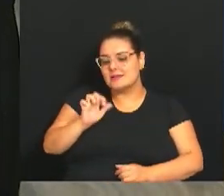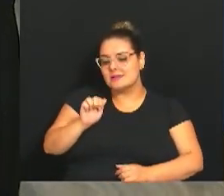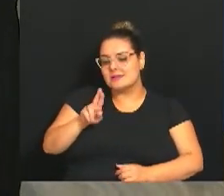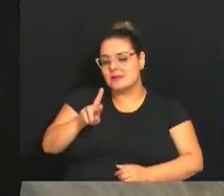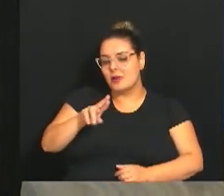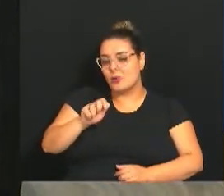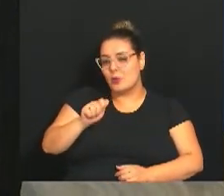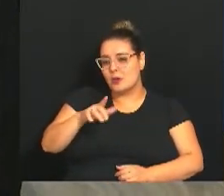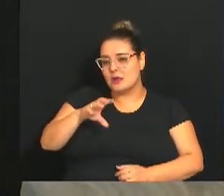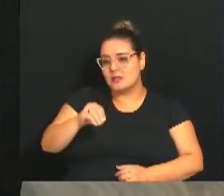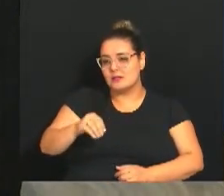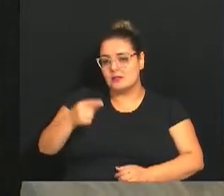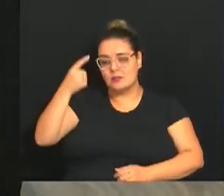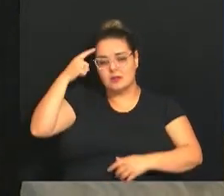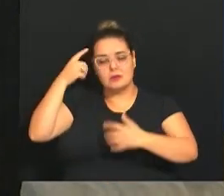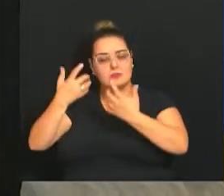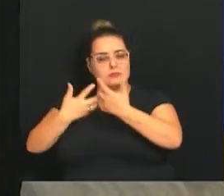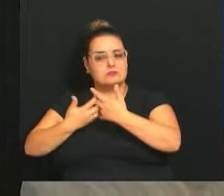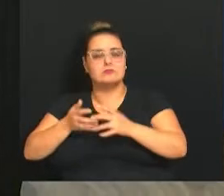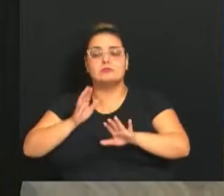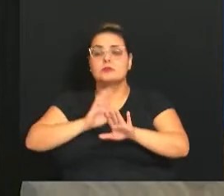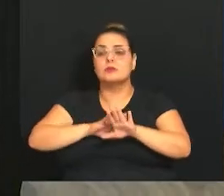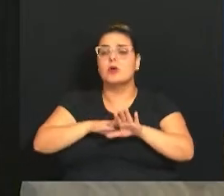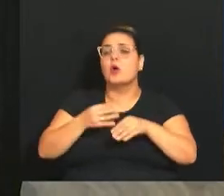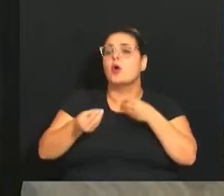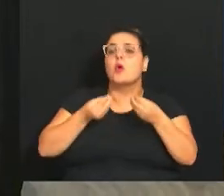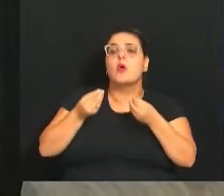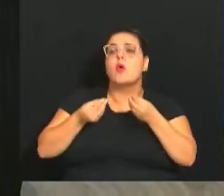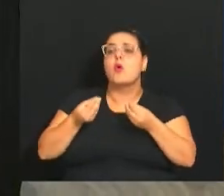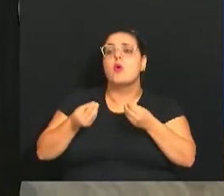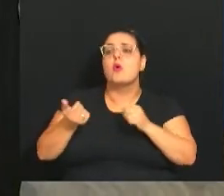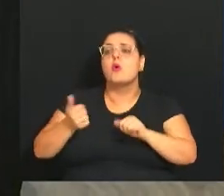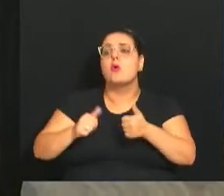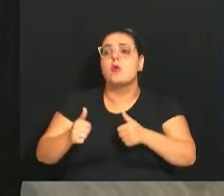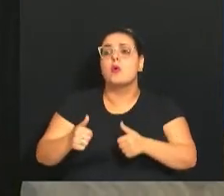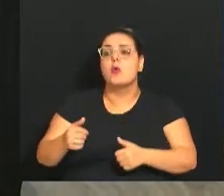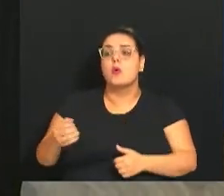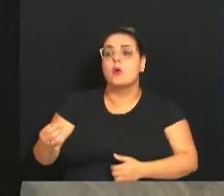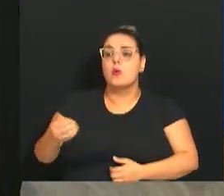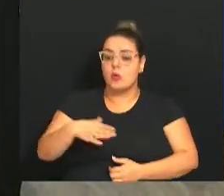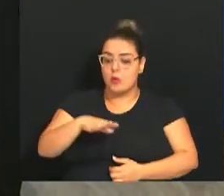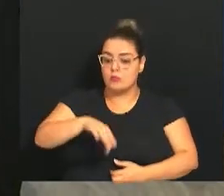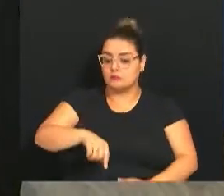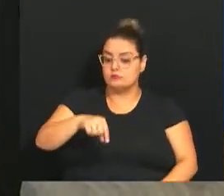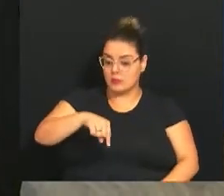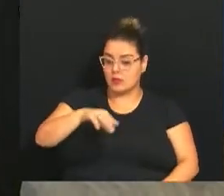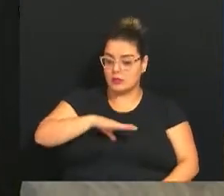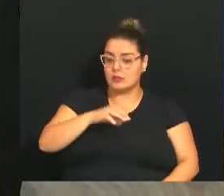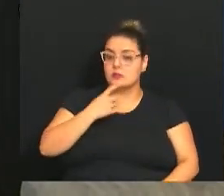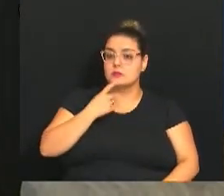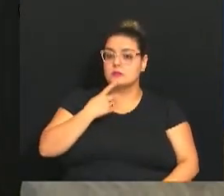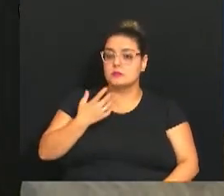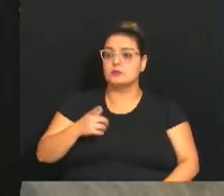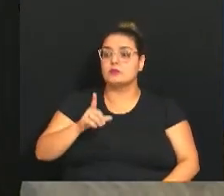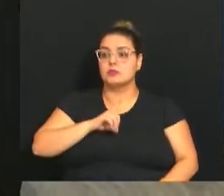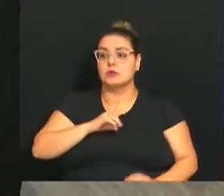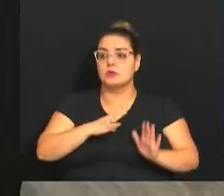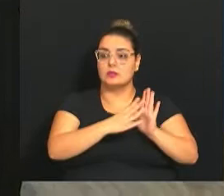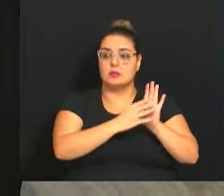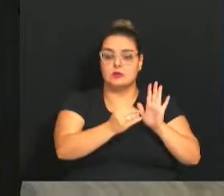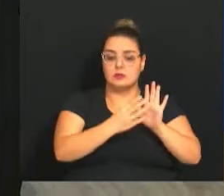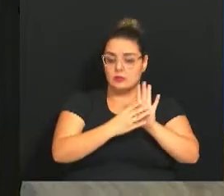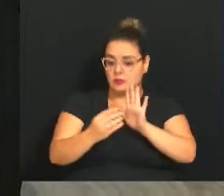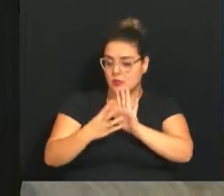atos e tudo mais. Como a senhora analisa essa iniciativa recente aqui na nossa cidade? Já tem outros modelos em